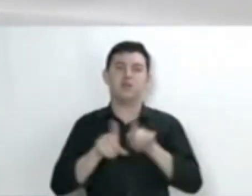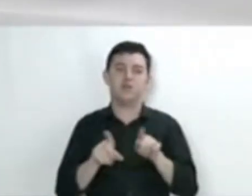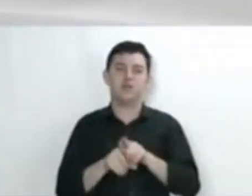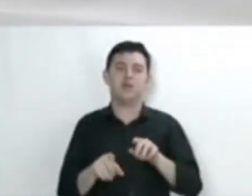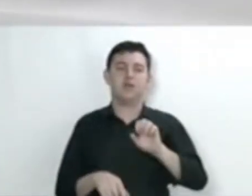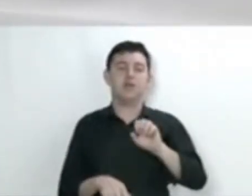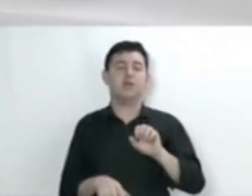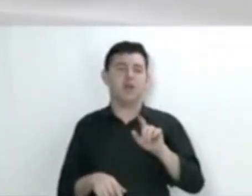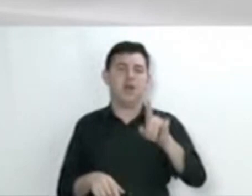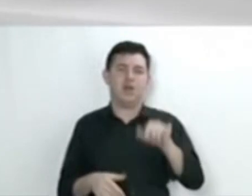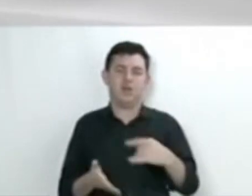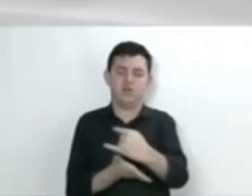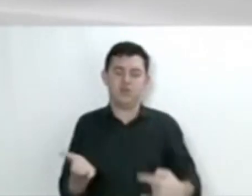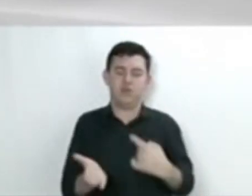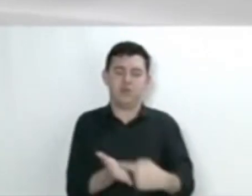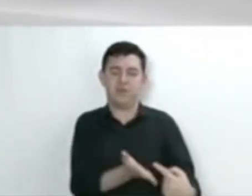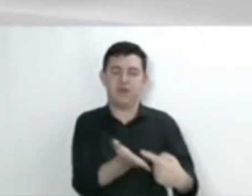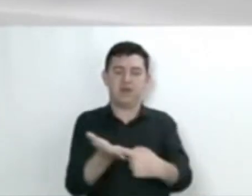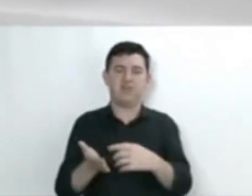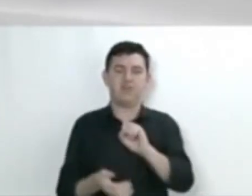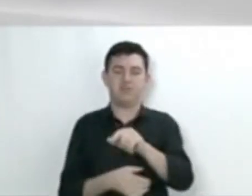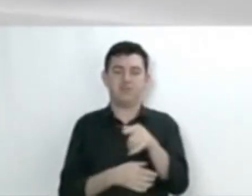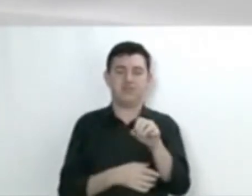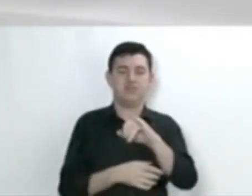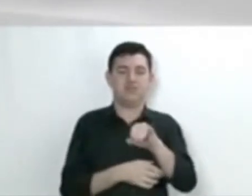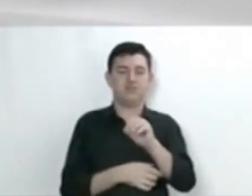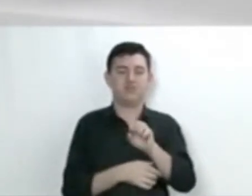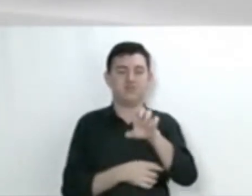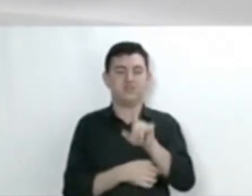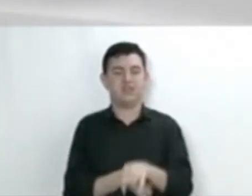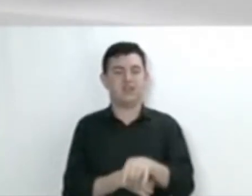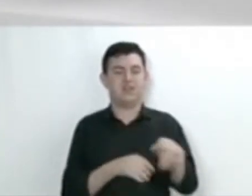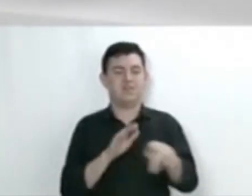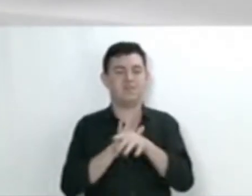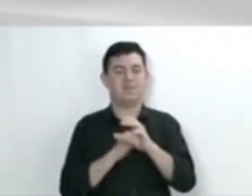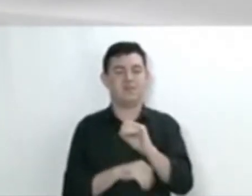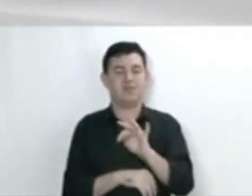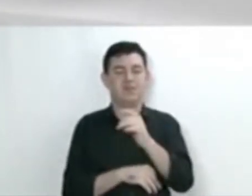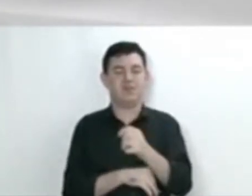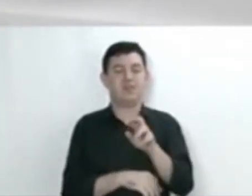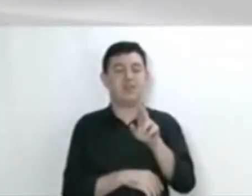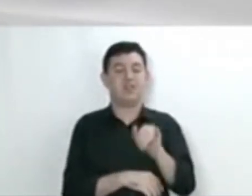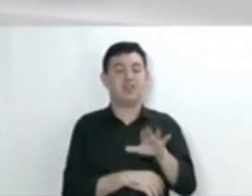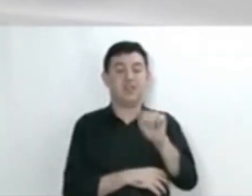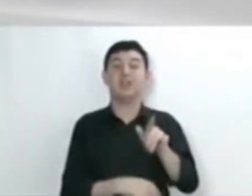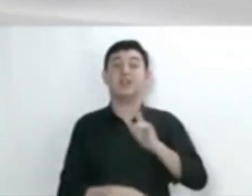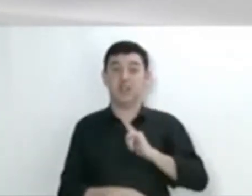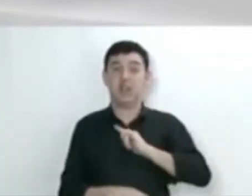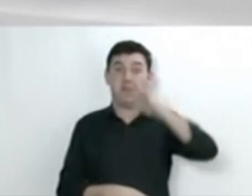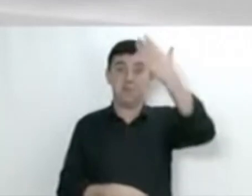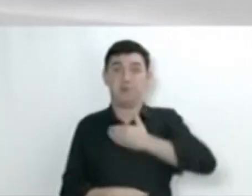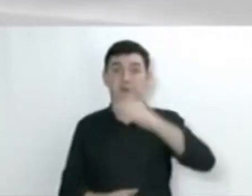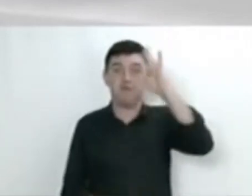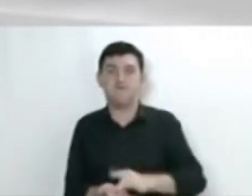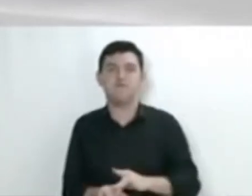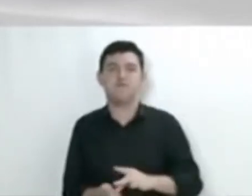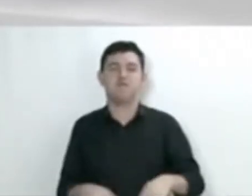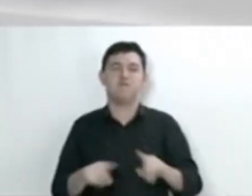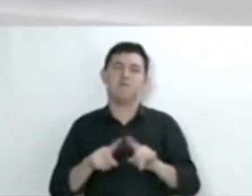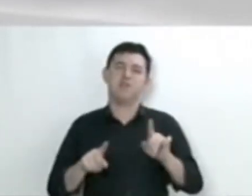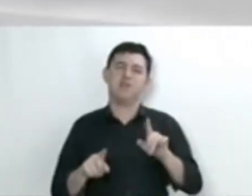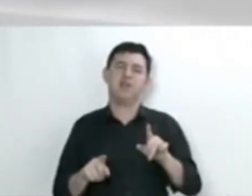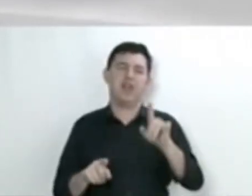defesa de Moura alegando várias coisas chegou a falar que inclusive aquelas mensagens do hacker